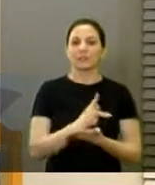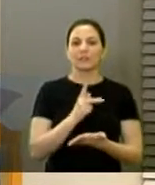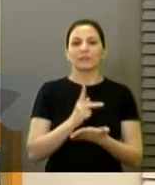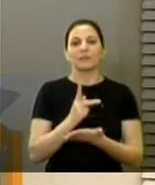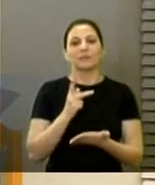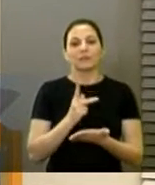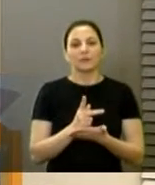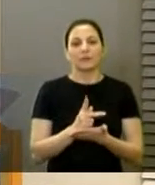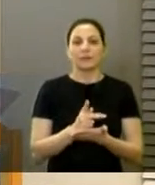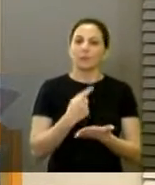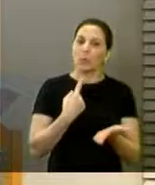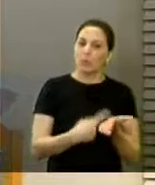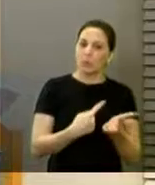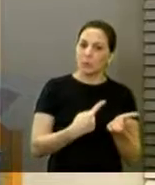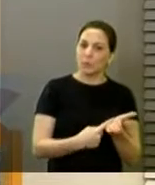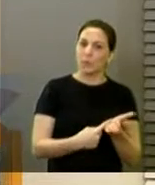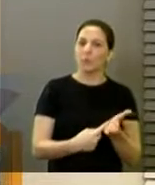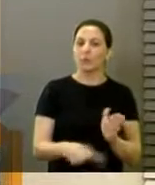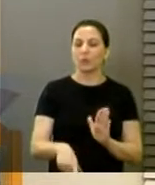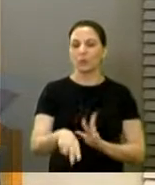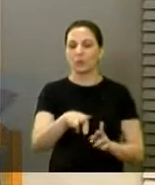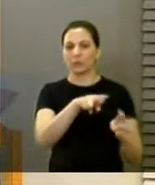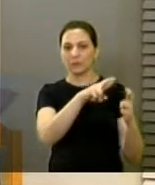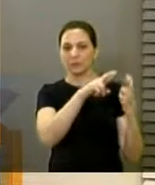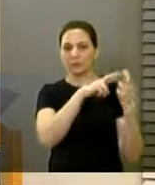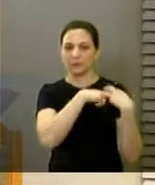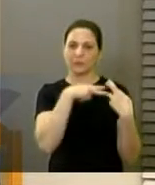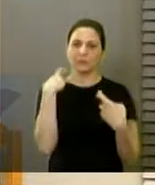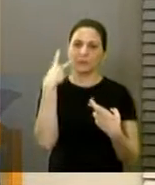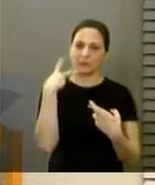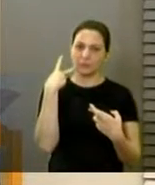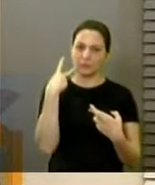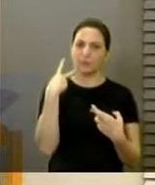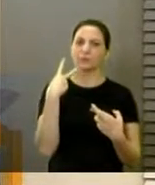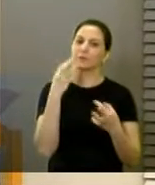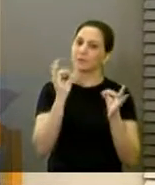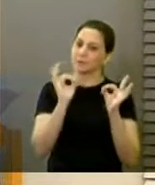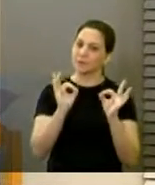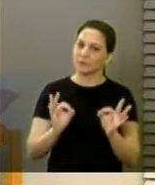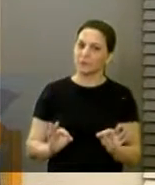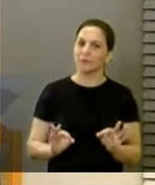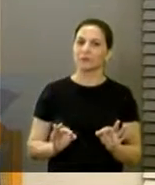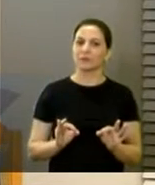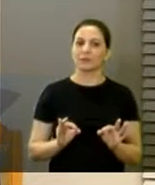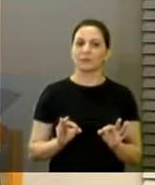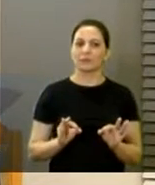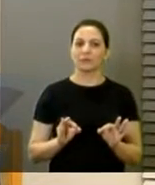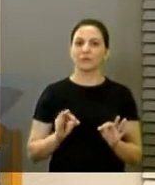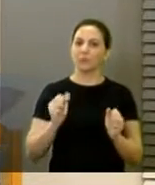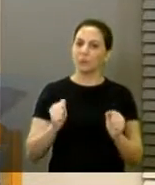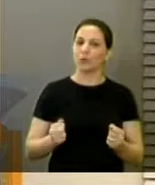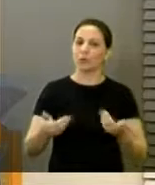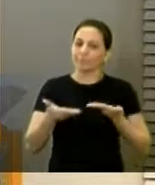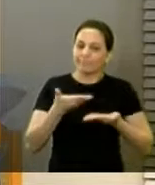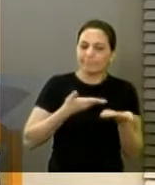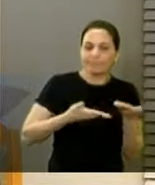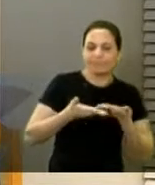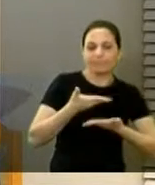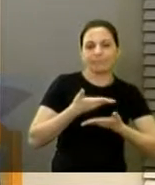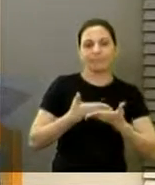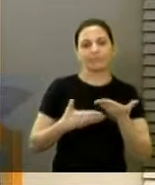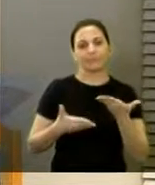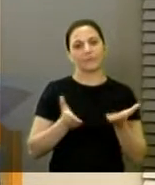aqui cumpriu o seu papel com um brilhante no que a gente possa continuar dialogando conversando no